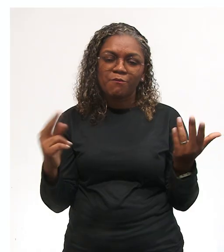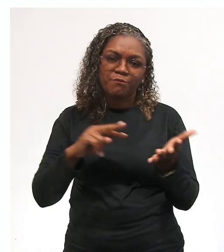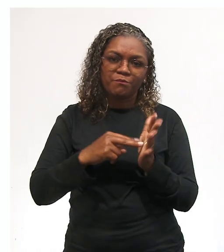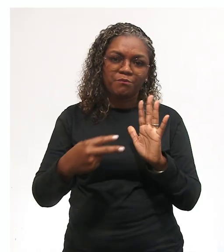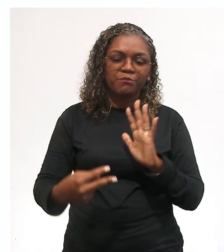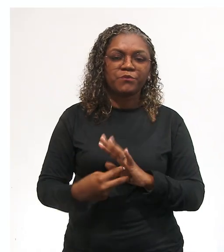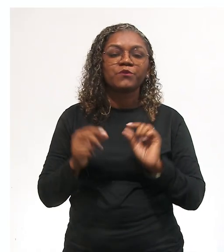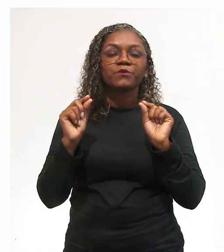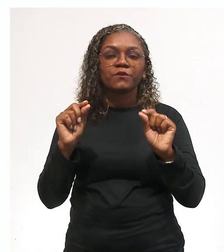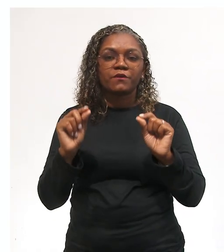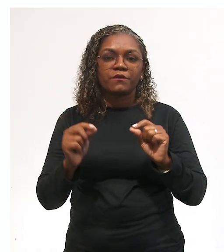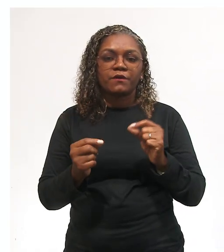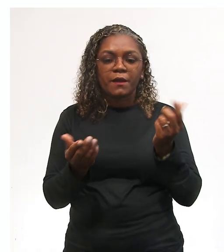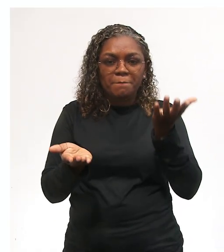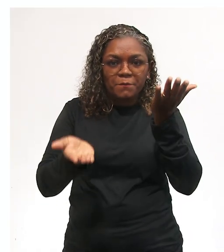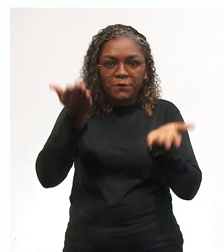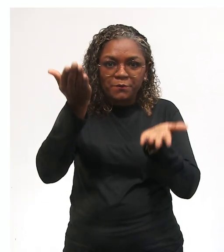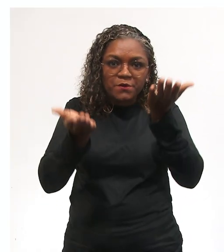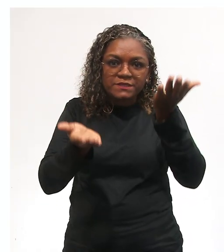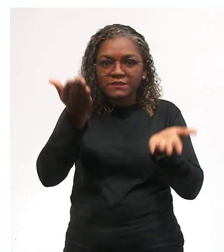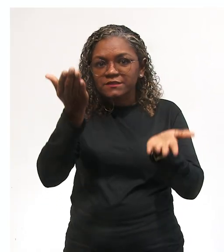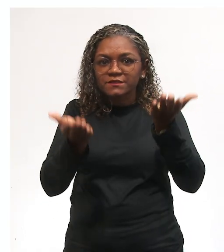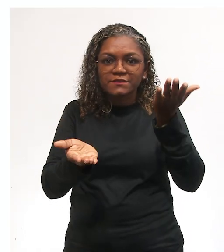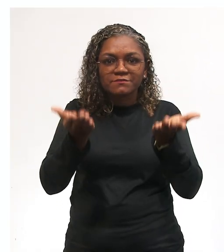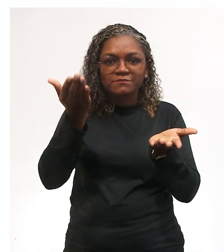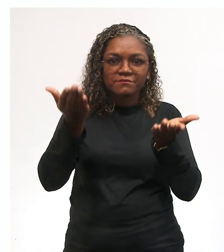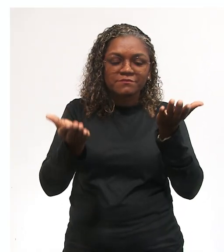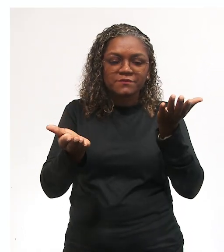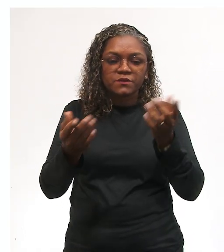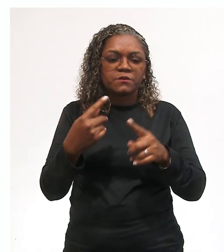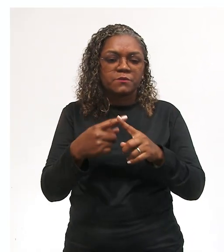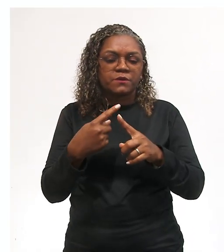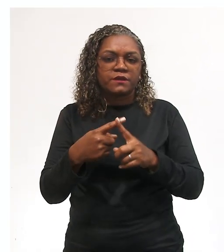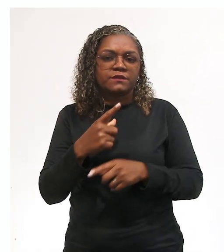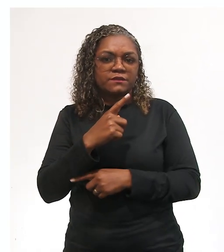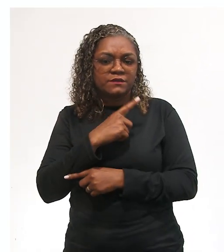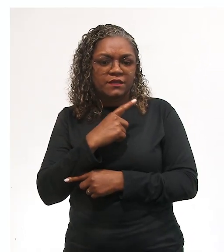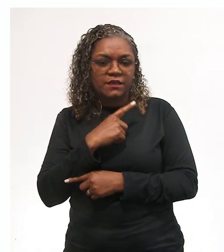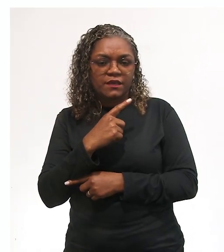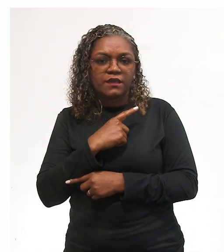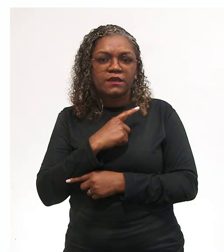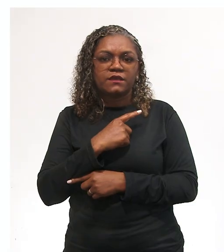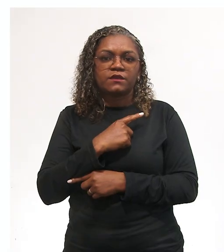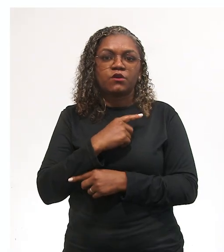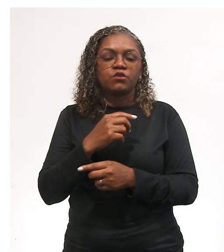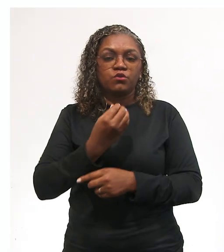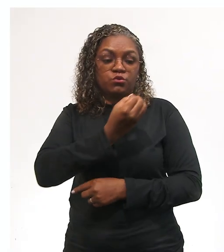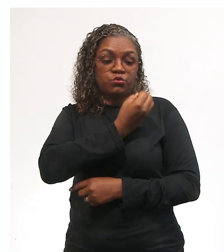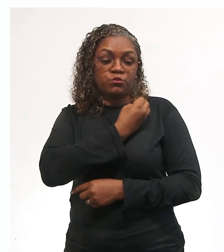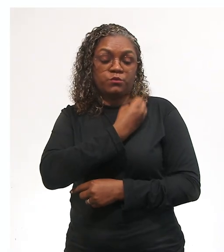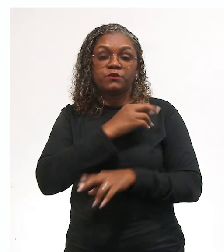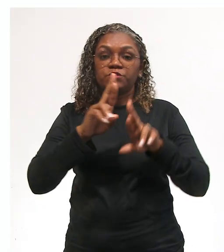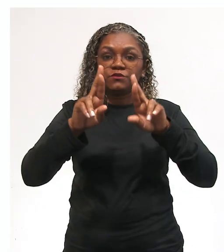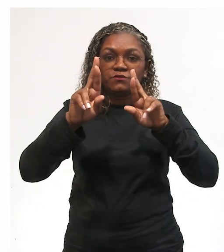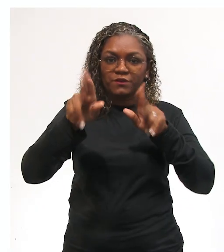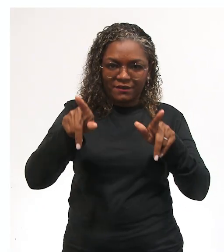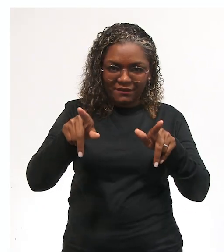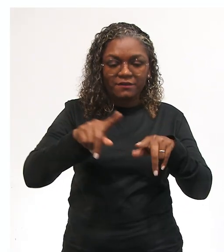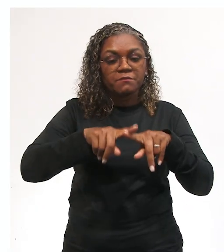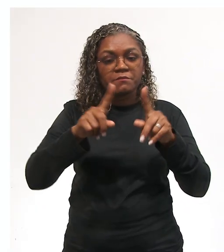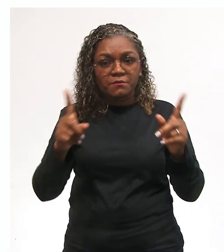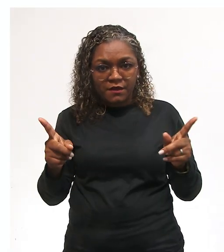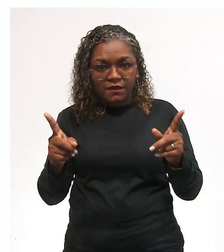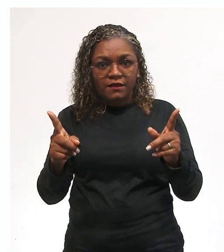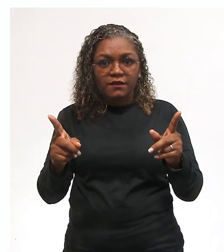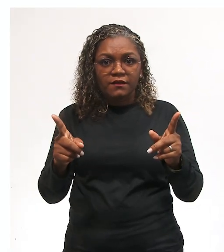essa questão que nós temos de proporcionalidade. Apesar de nós estarmos lidando com valores diferentes, nós estamos,